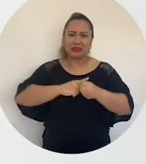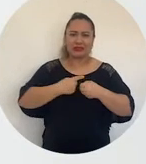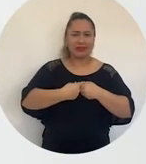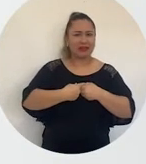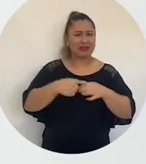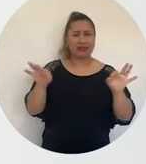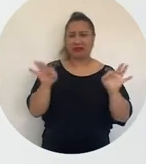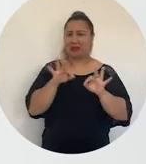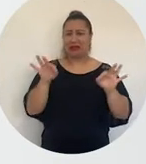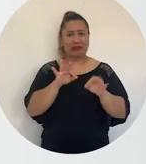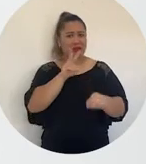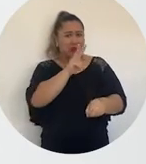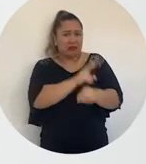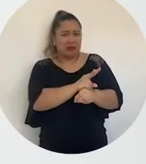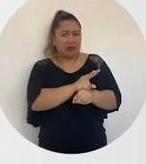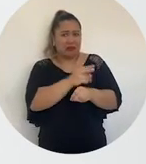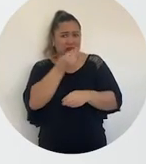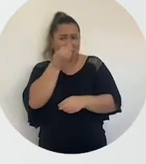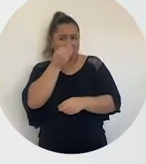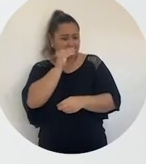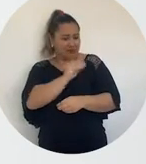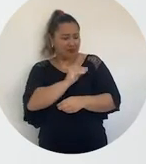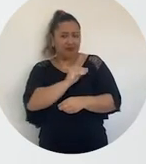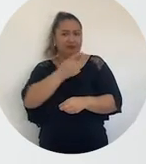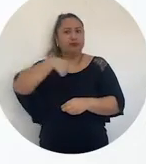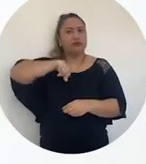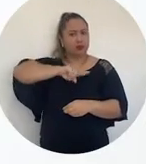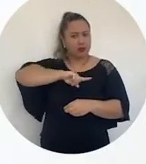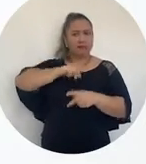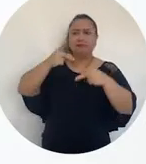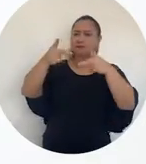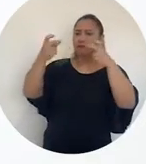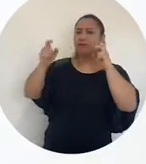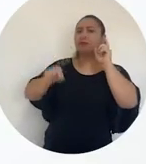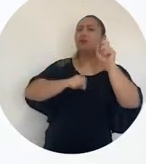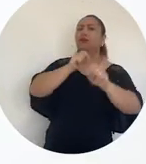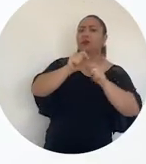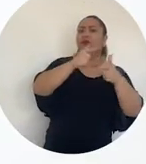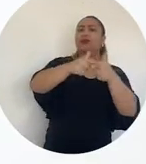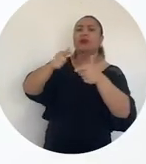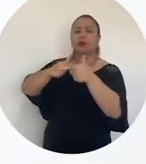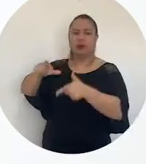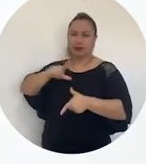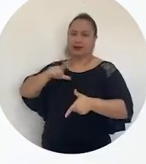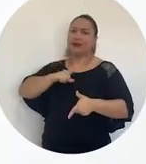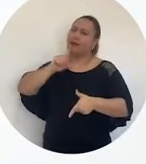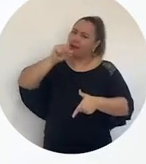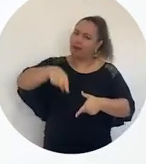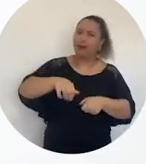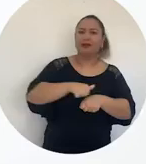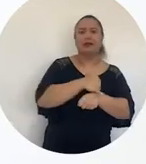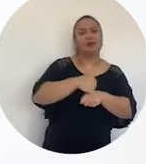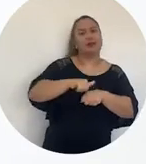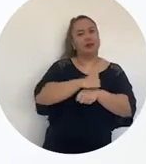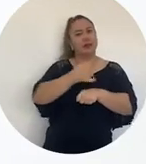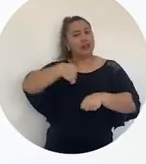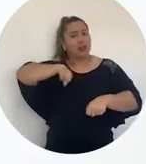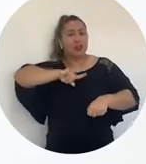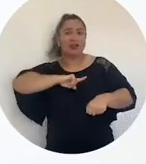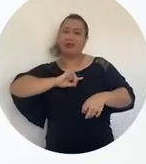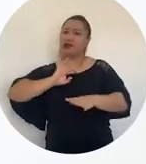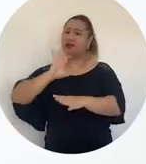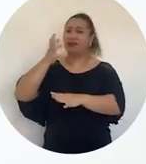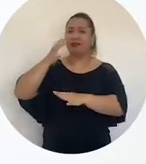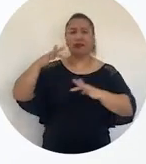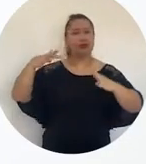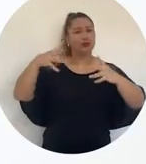anos, nossa cidade esteve sem cuidado, sem atenção. Encarar de frente os problemas é a estratégia que as pessoas precisam